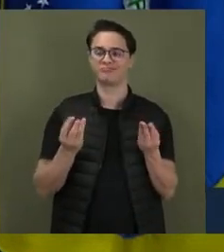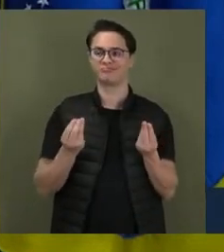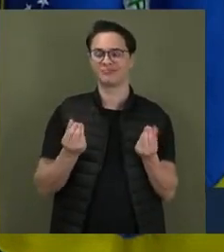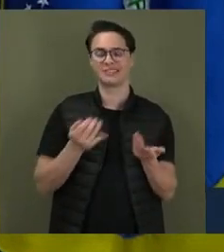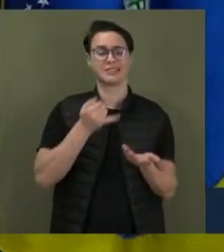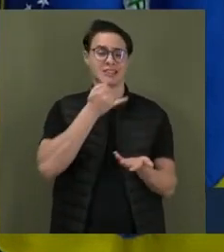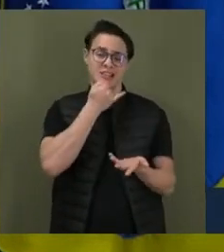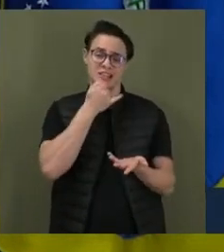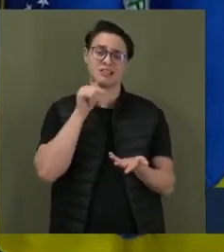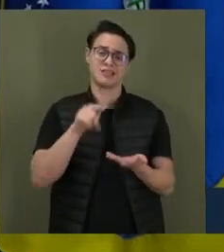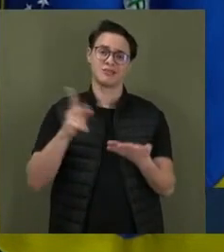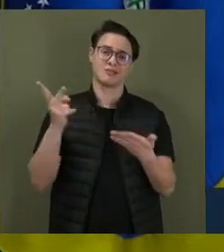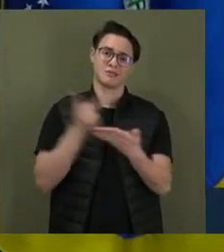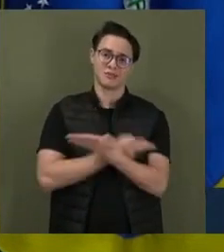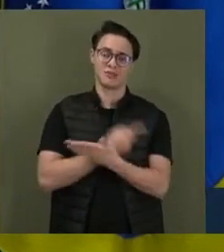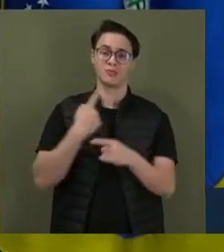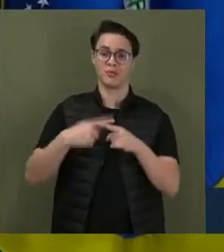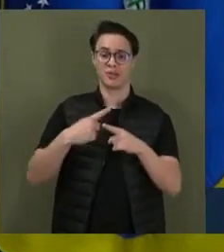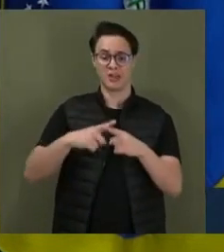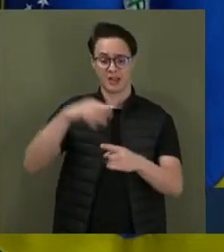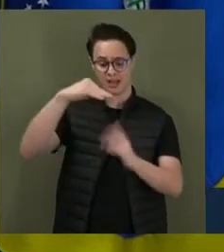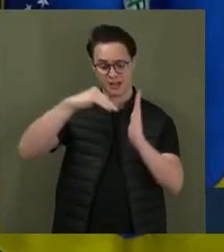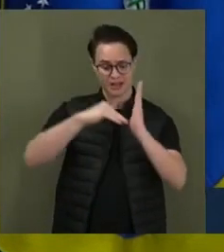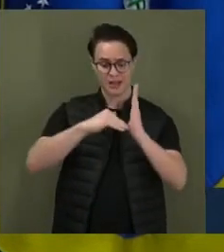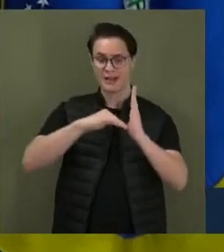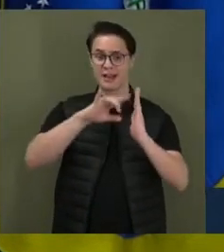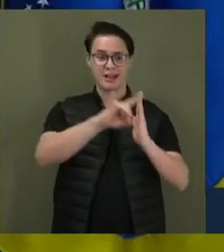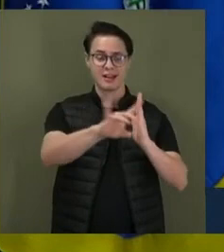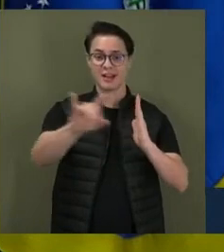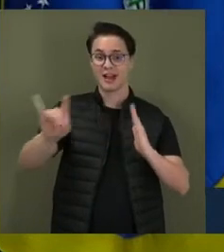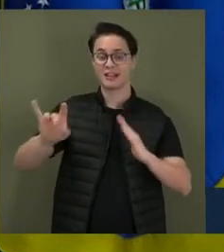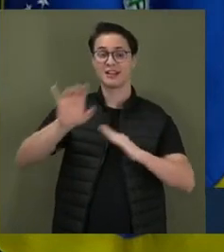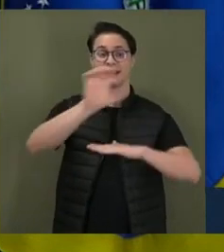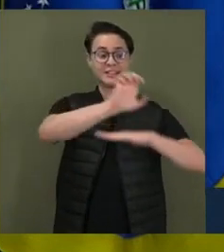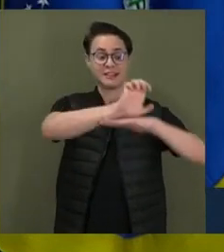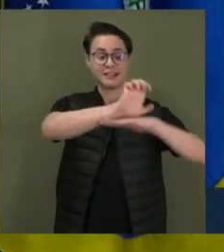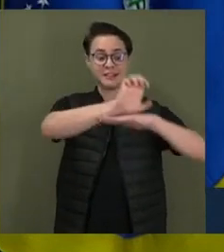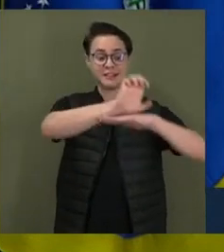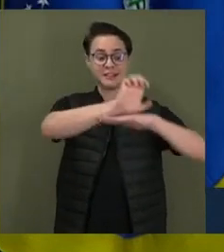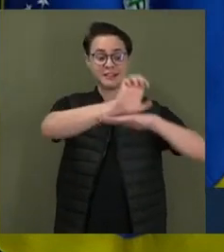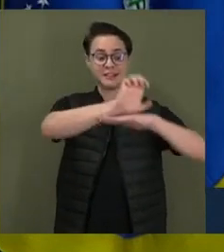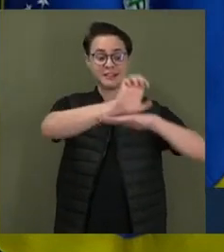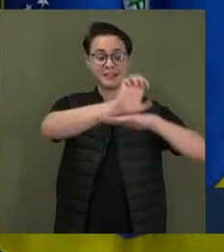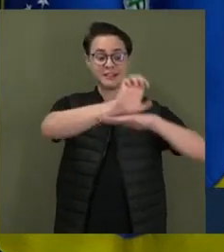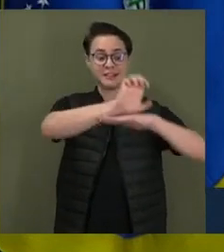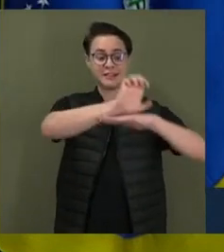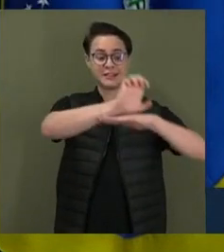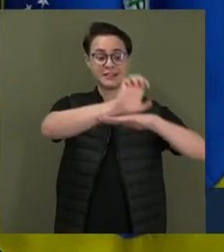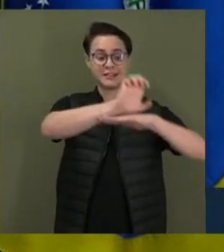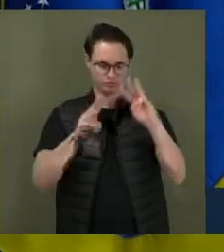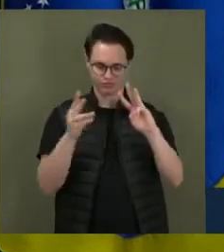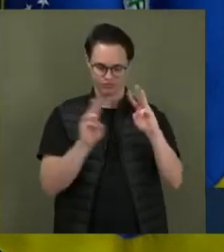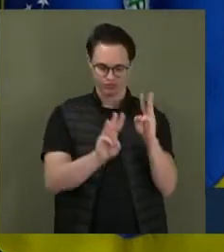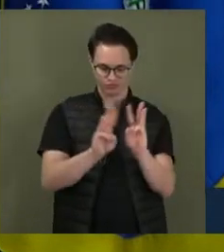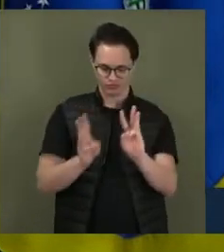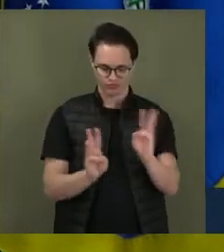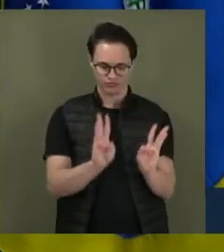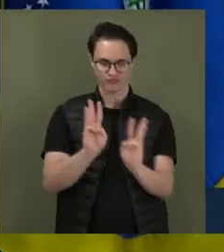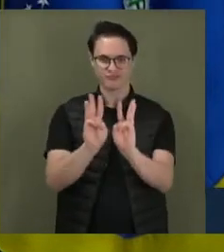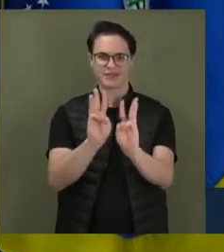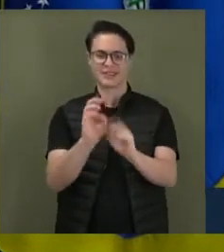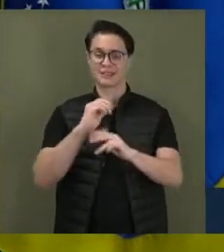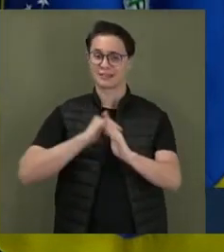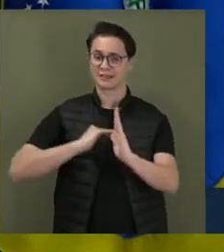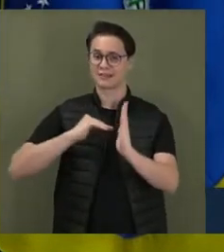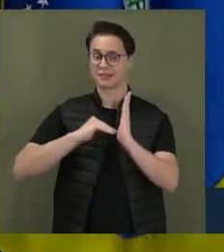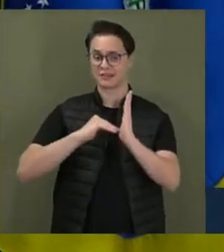um equilíbrio, né, de posições. Cada estado da federação tem 3 representantes, o senador Messias falou há pouco, né, daqui a pouco